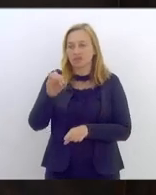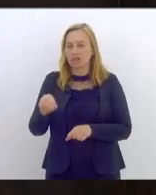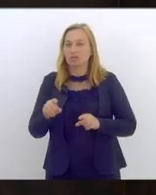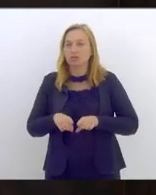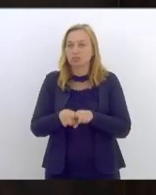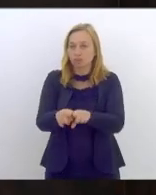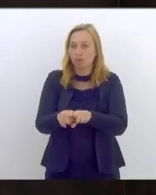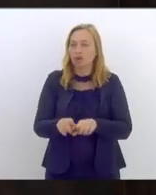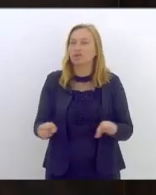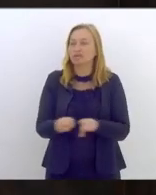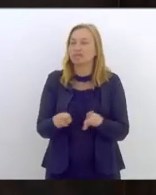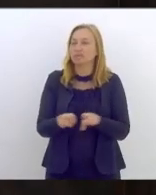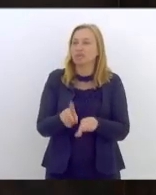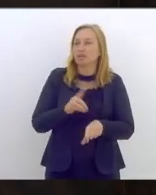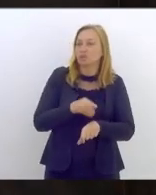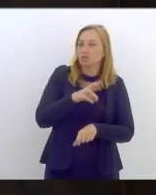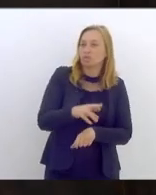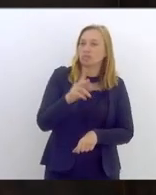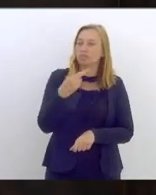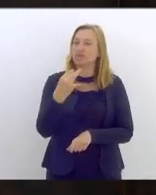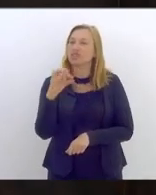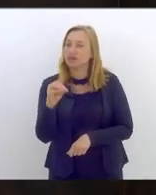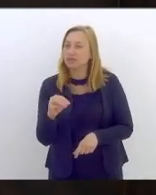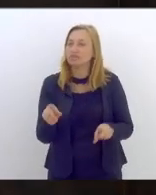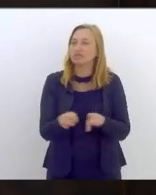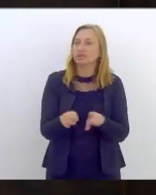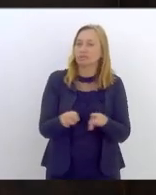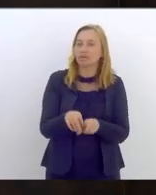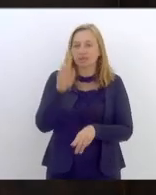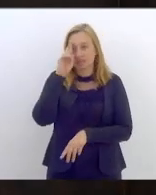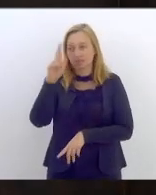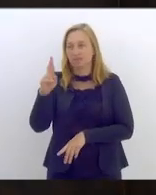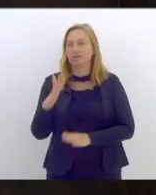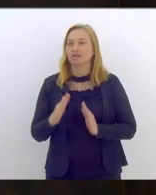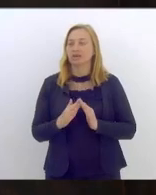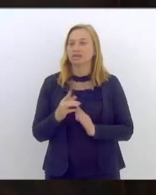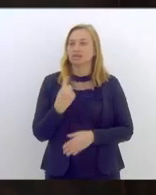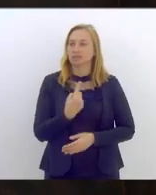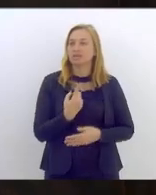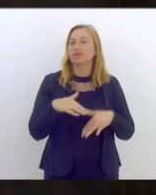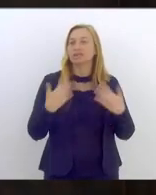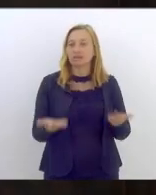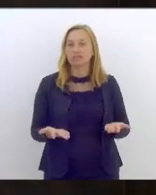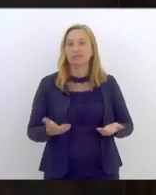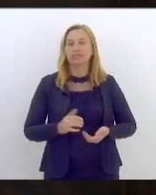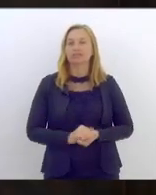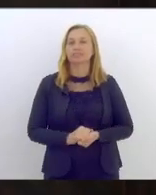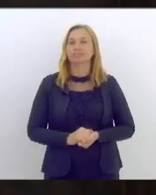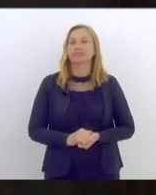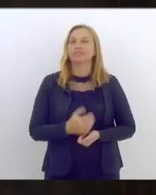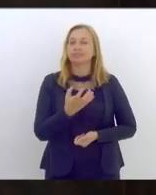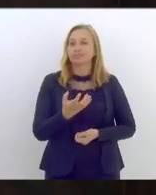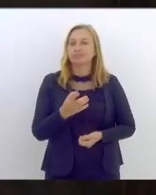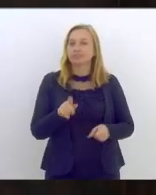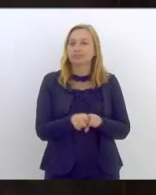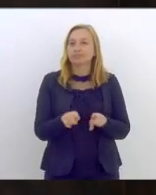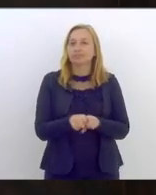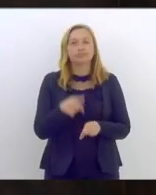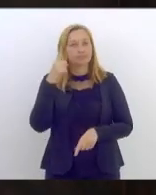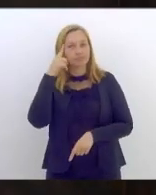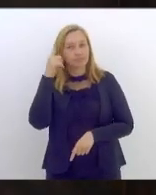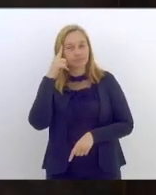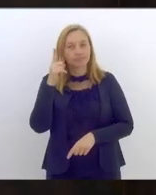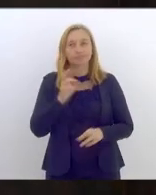qual foi Doutor Pinheiro né quando também esteve na chefia da nossa casa então mas eu quero também refletir essa